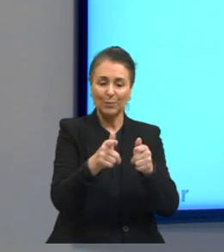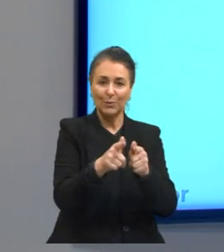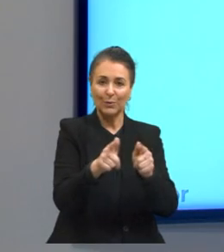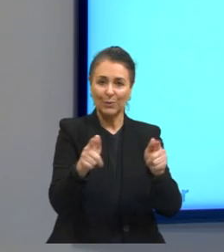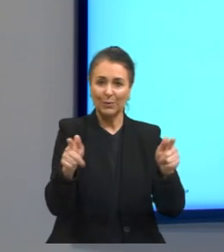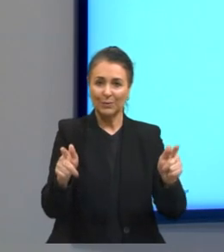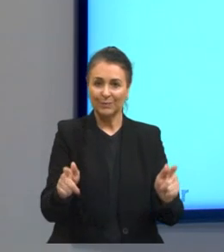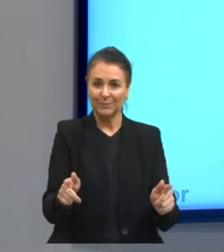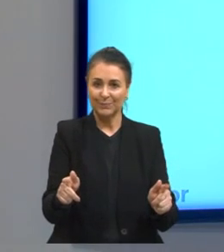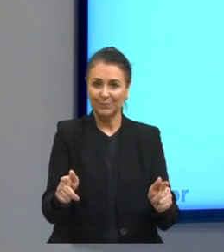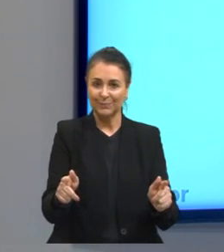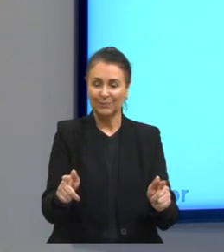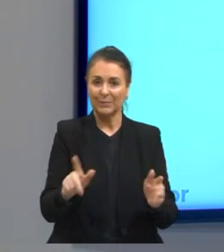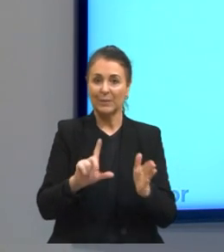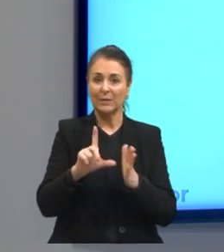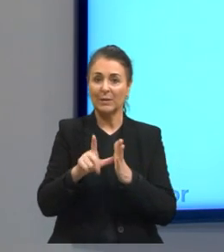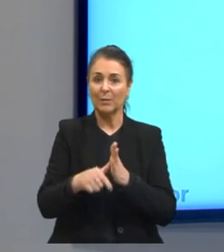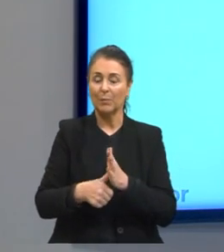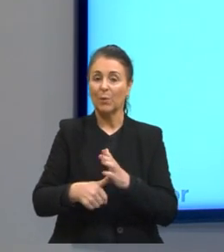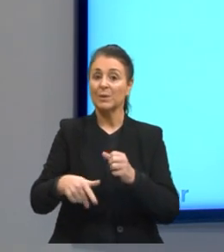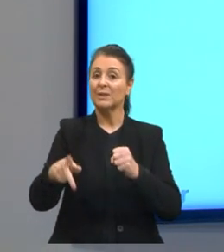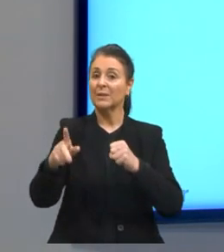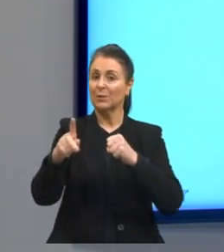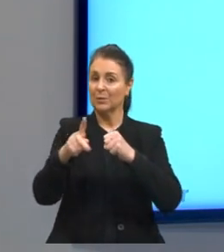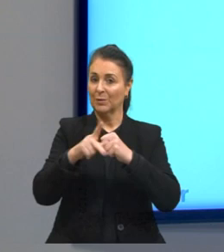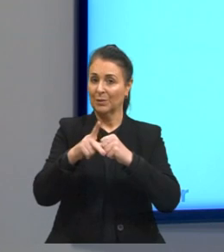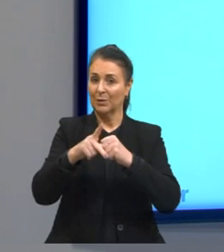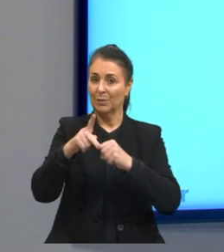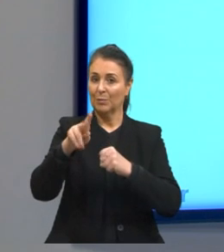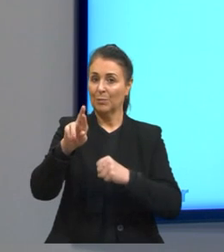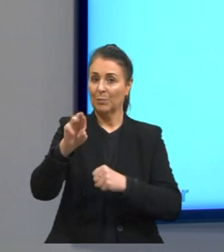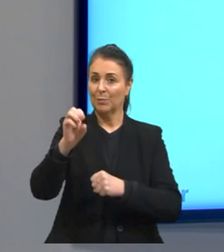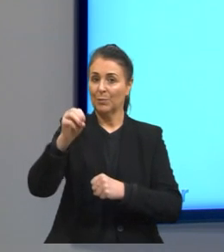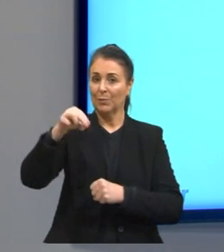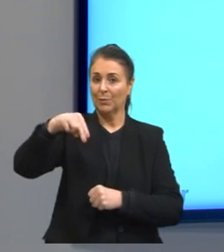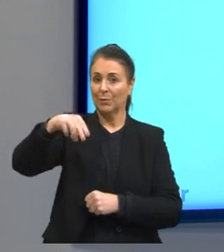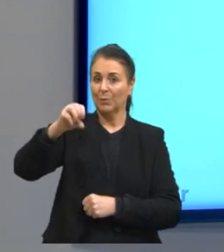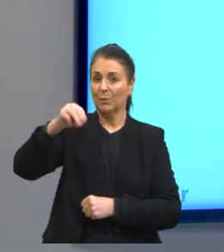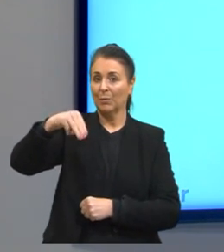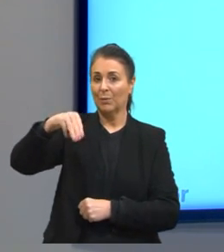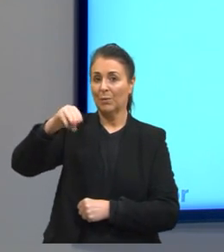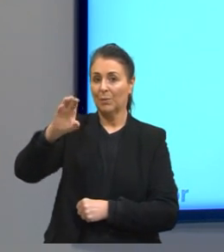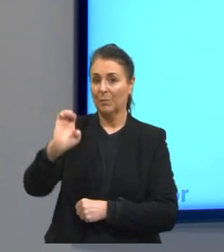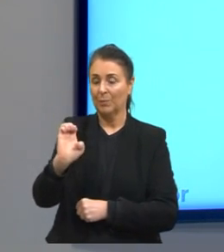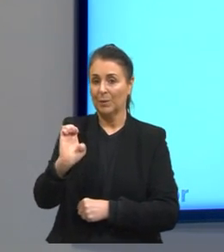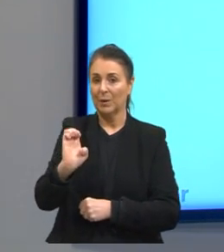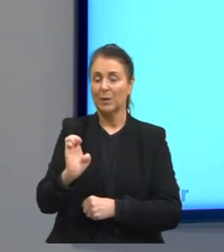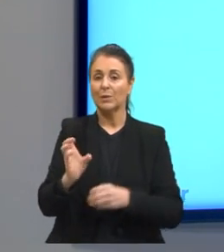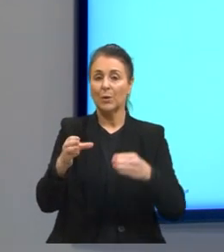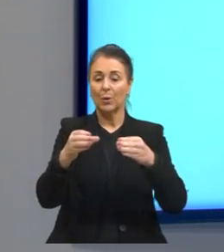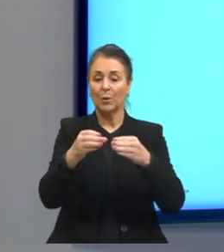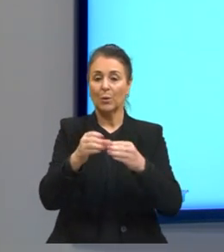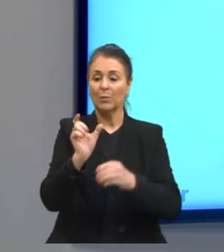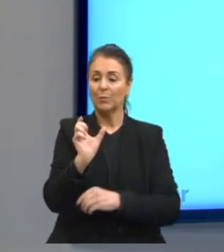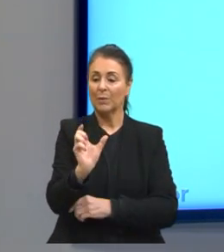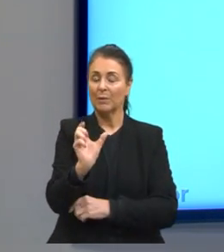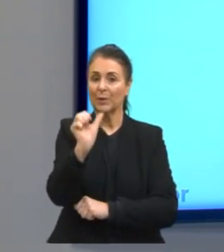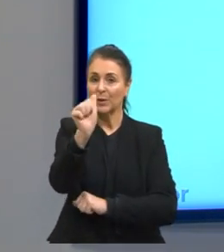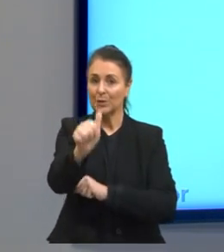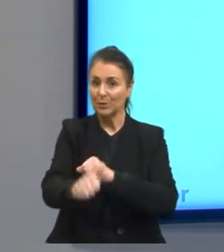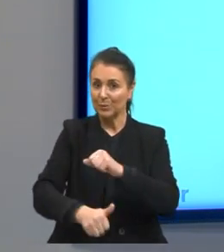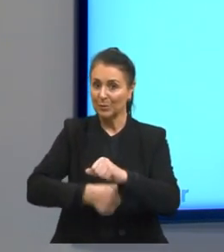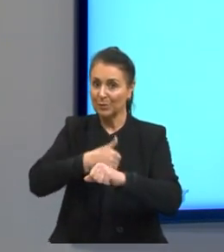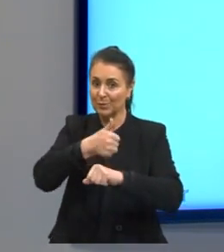Depois, os pronomes. Eles vão ser a classe de palavras que servem para substituir um